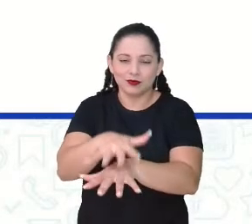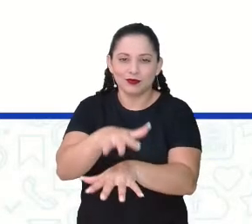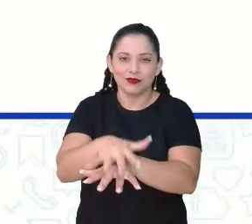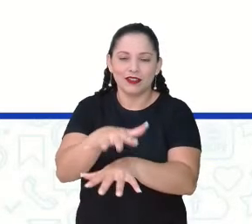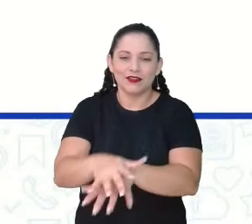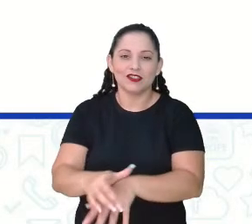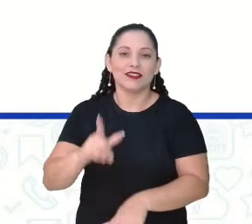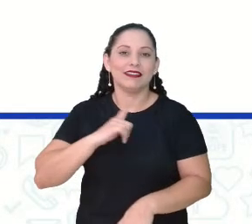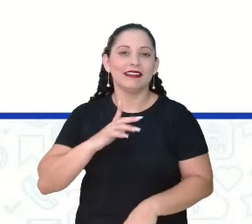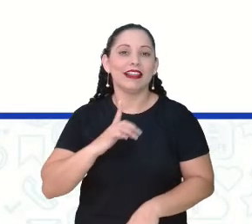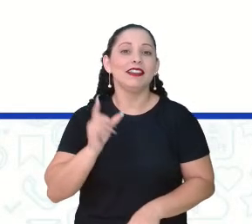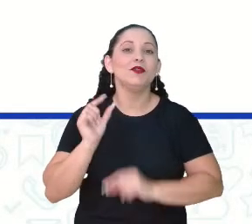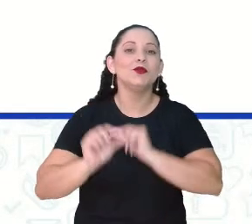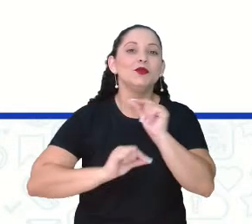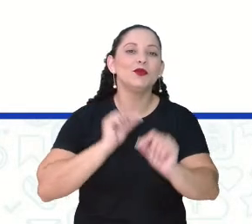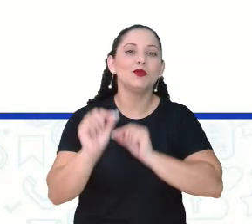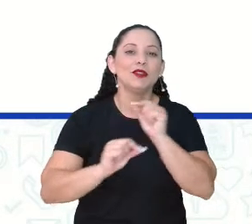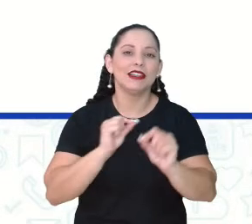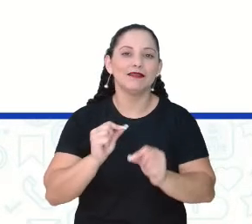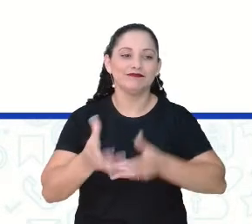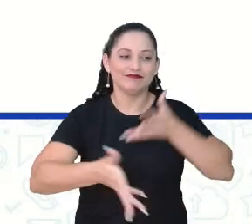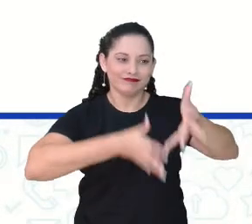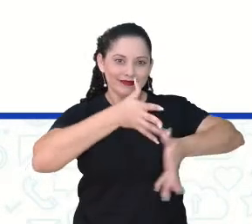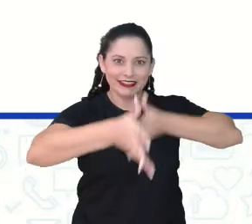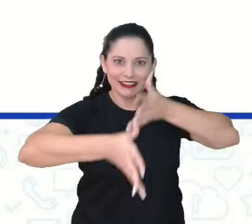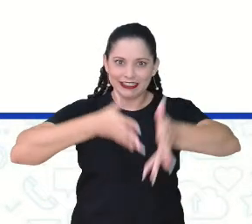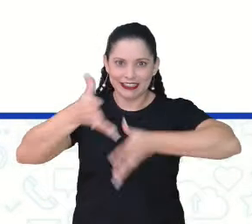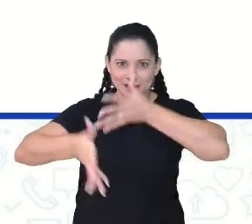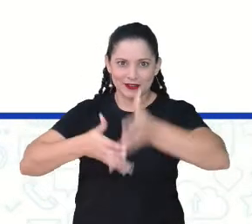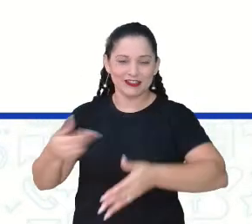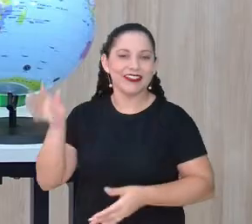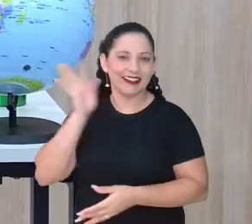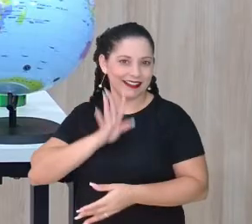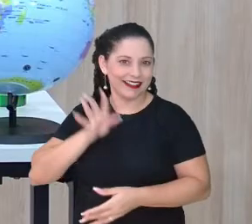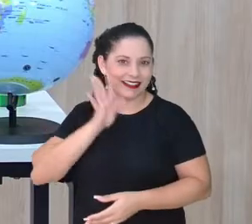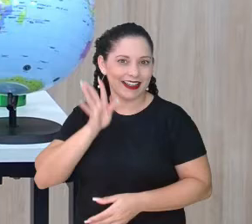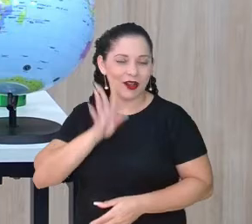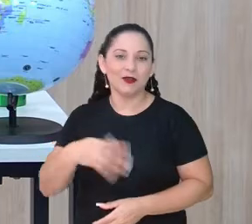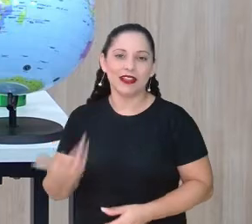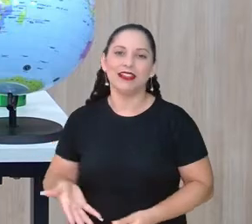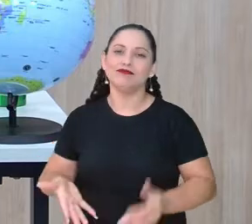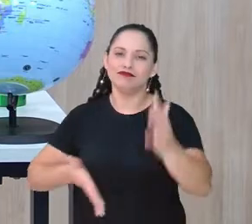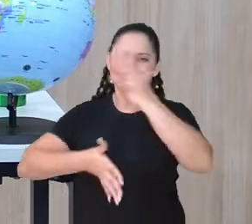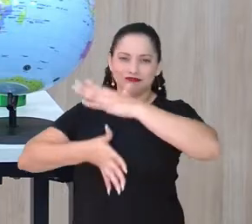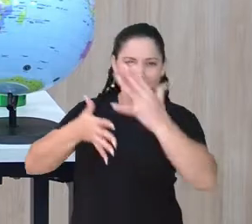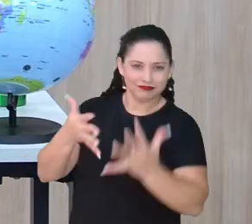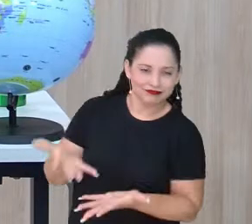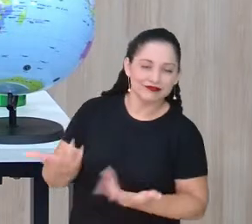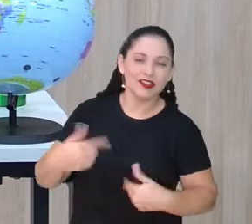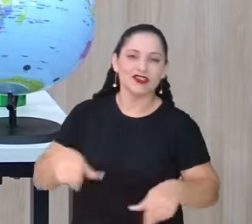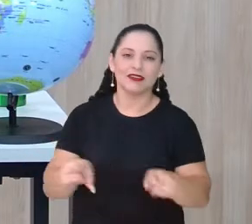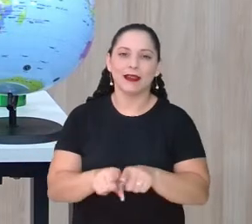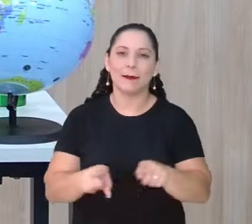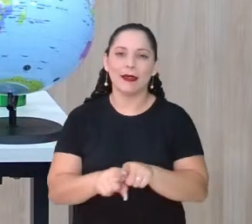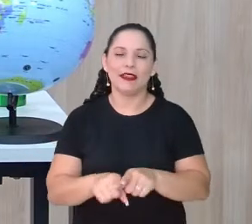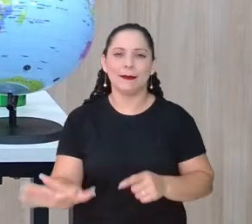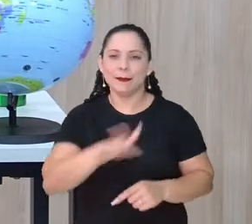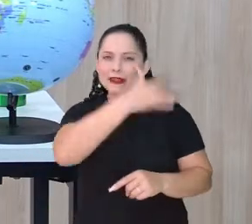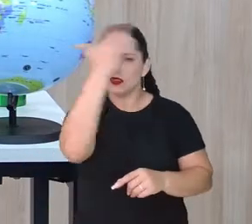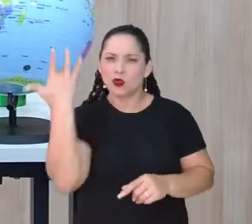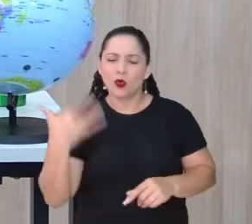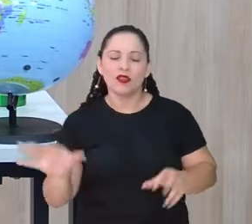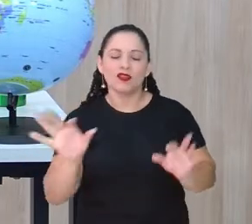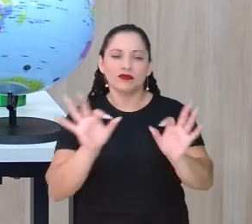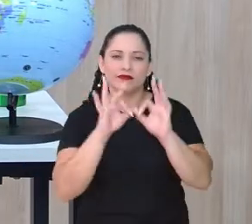nós contamos aí, olha, com a questão de Libras. Veja que legal. Então, não só alunos, como às vezes algum familiar